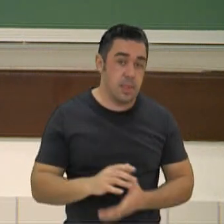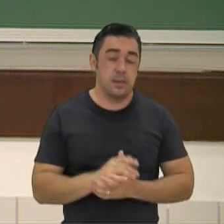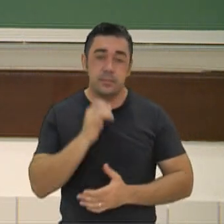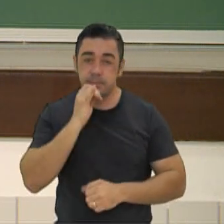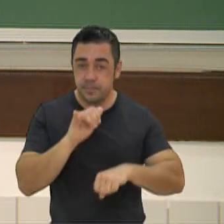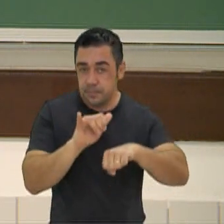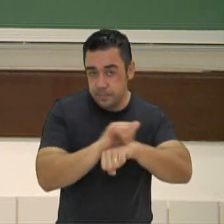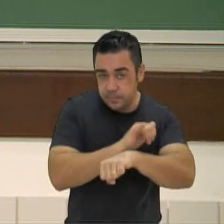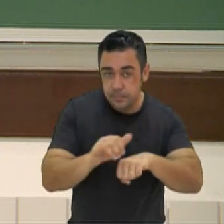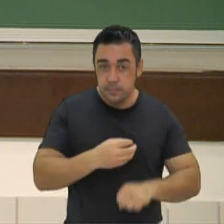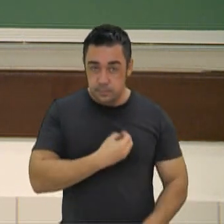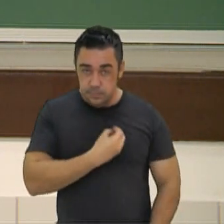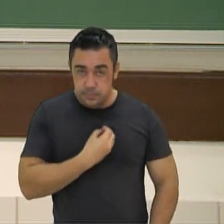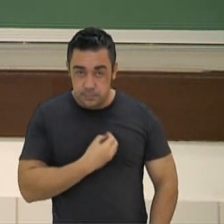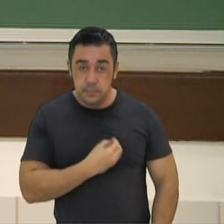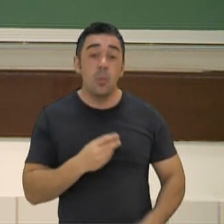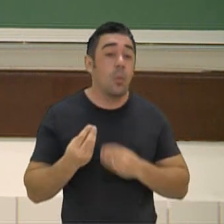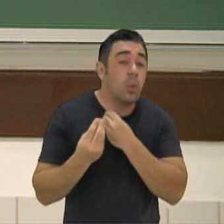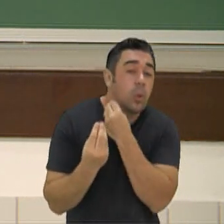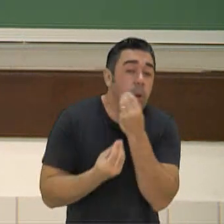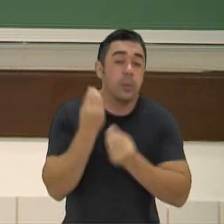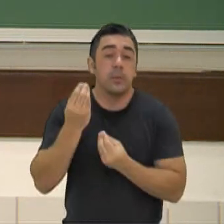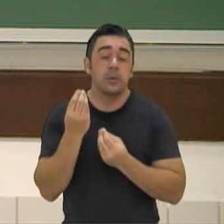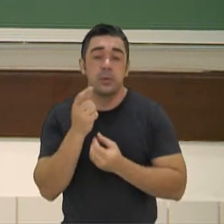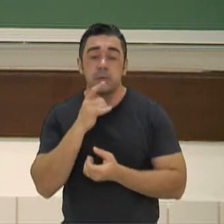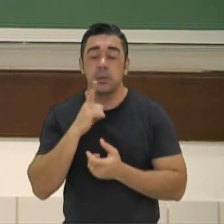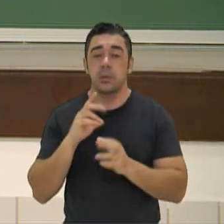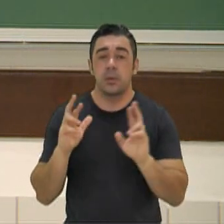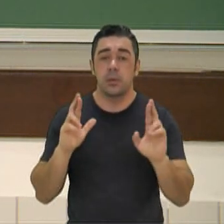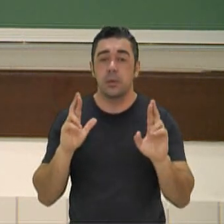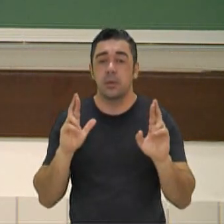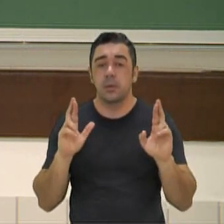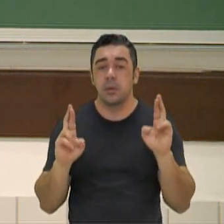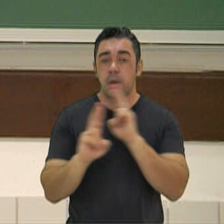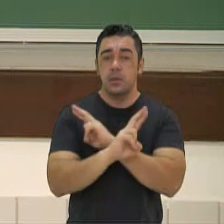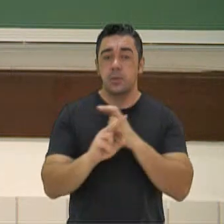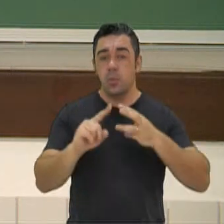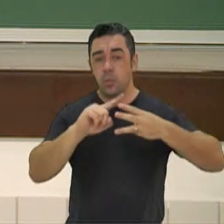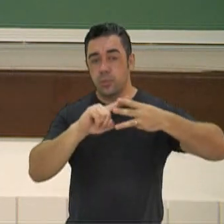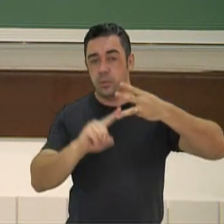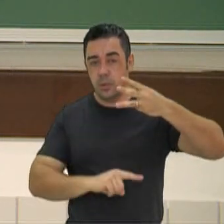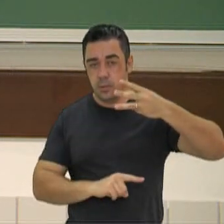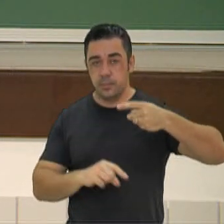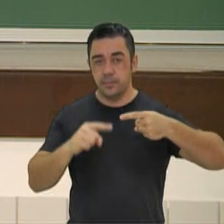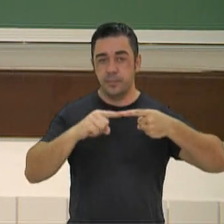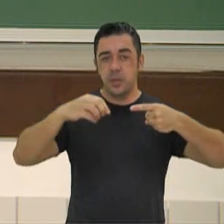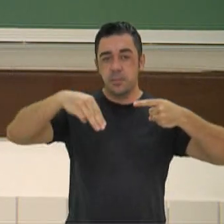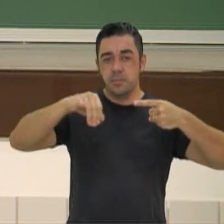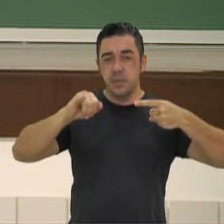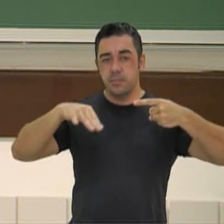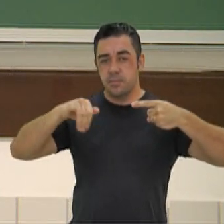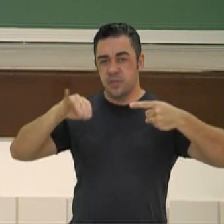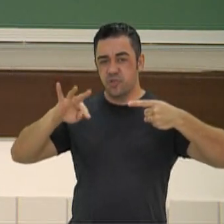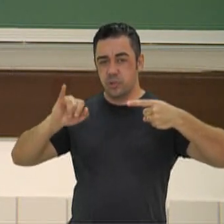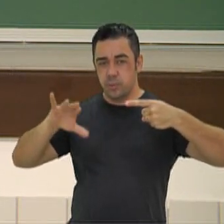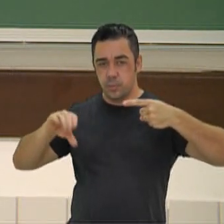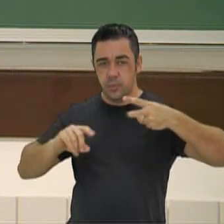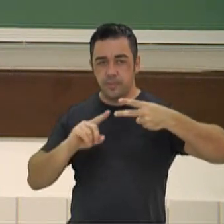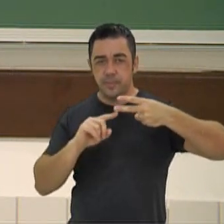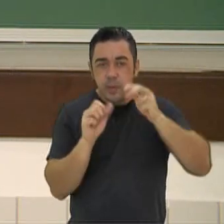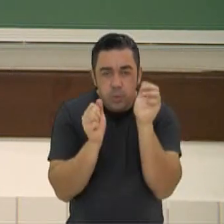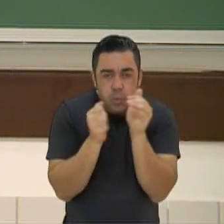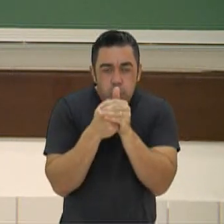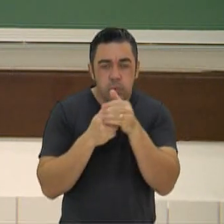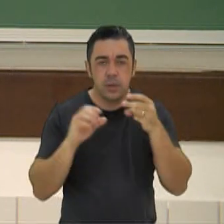com estratégias de sobrevivência, nós vamos estar relacionando com 3 aspectos: mimetismo,